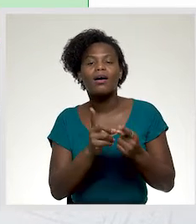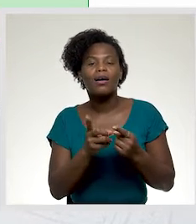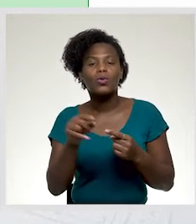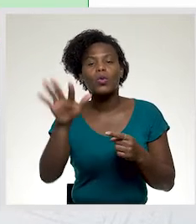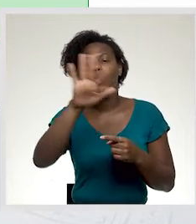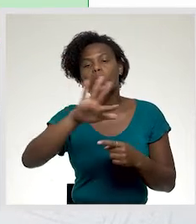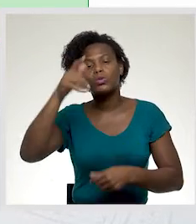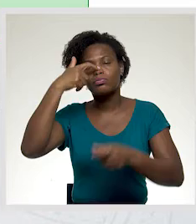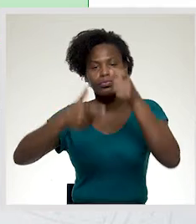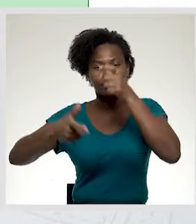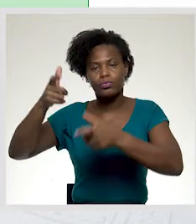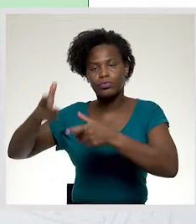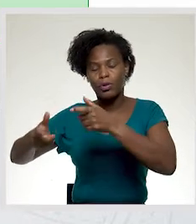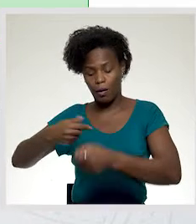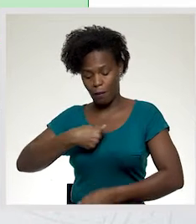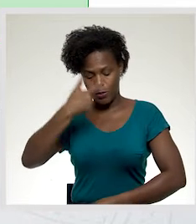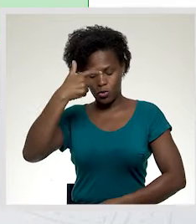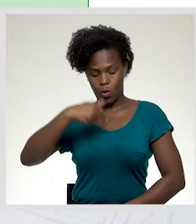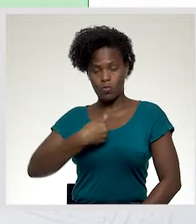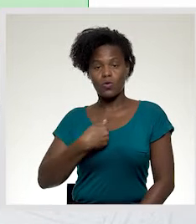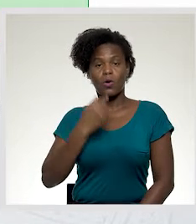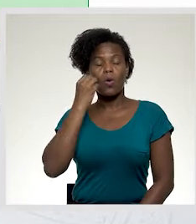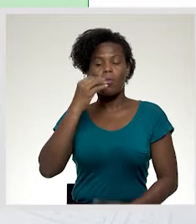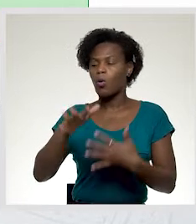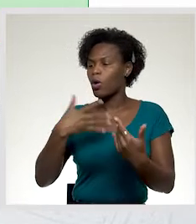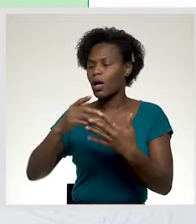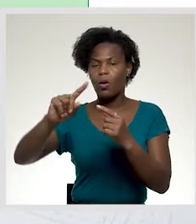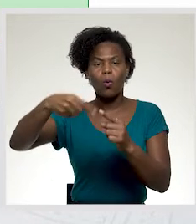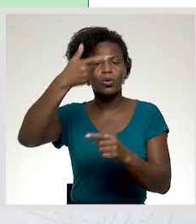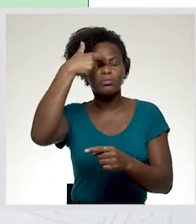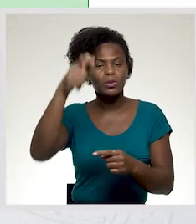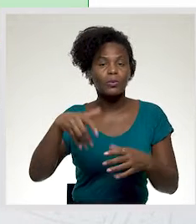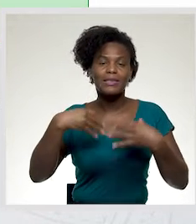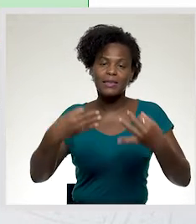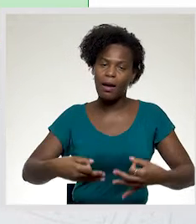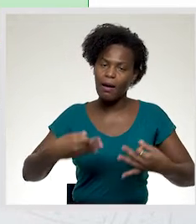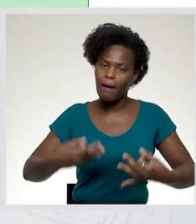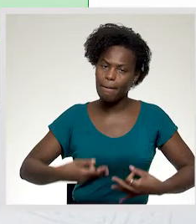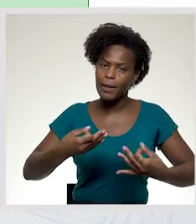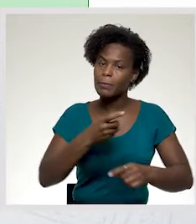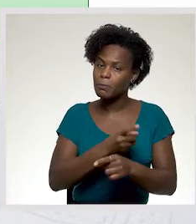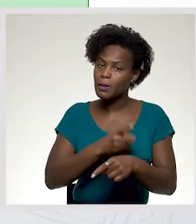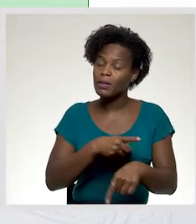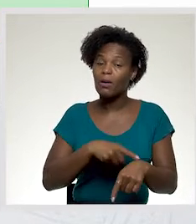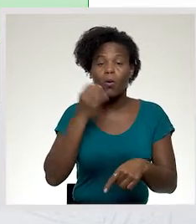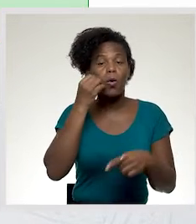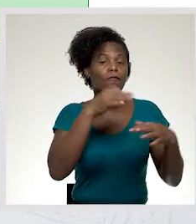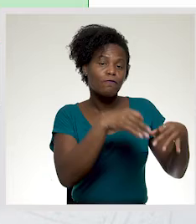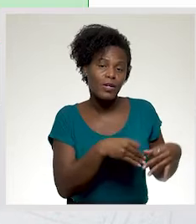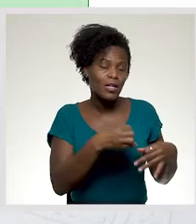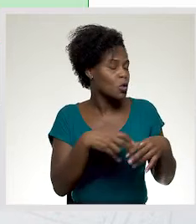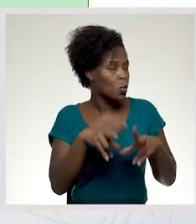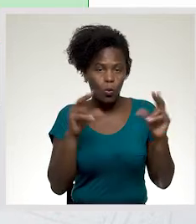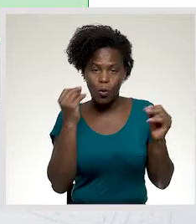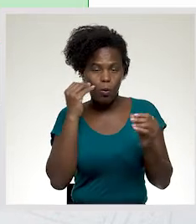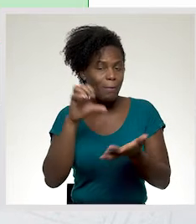a humanidade tanto na tua pessoa como na pessoa de qualquer outro, sempre e simultaneamente como um fim e